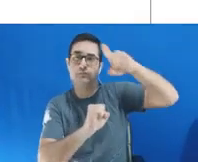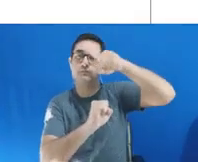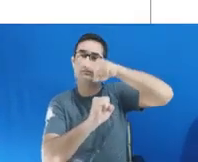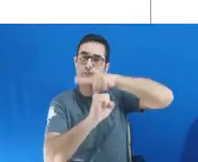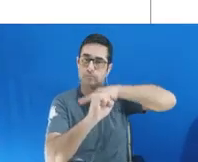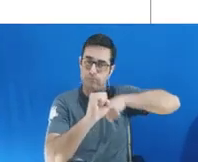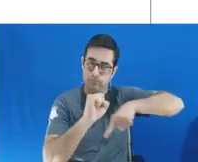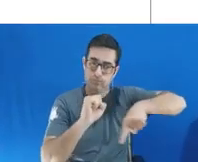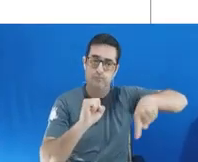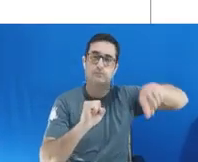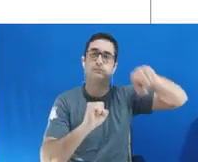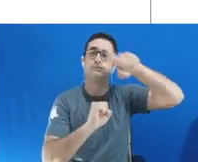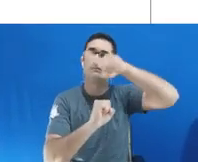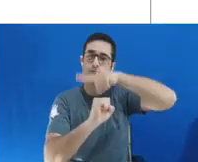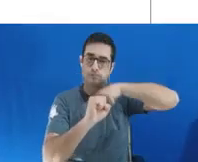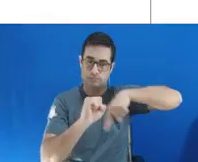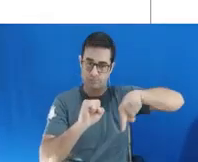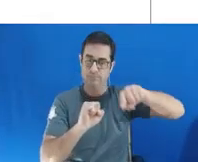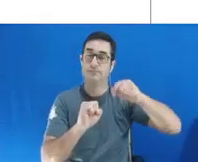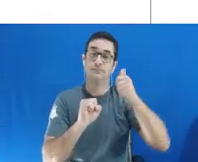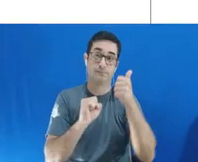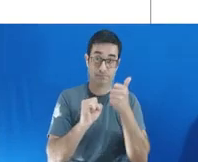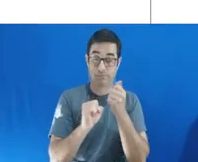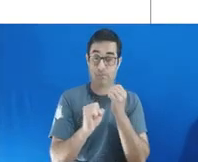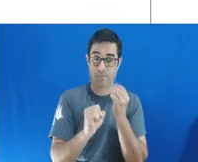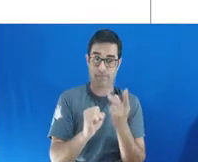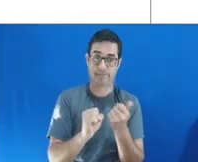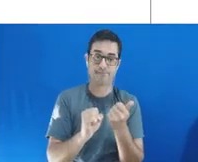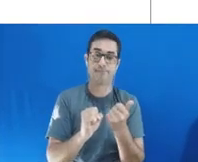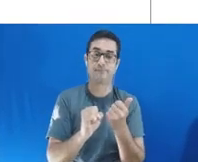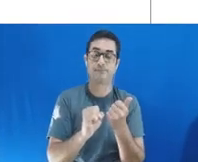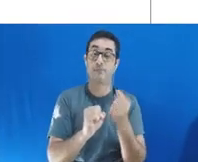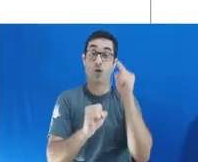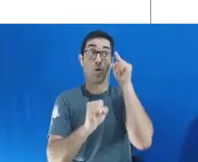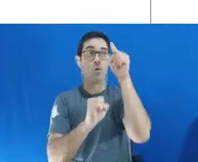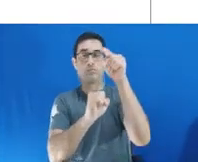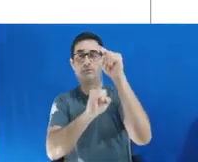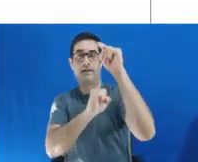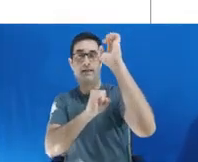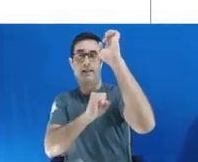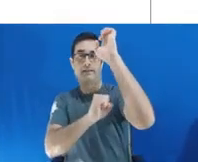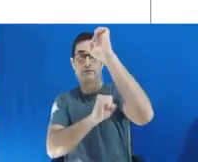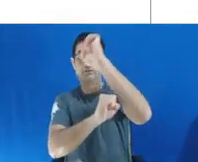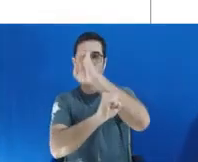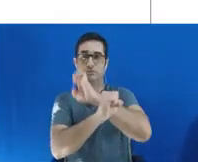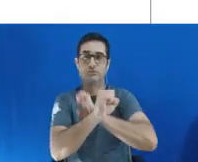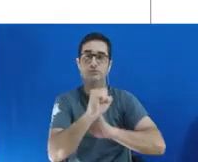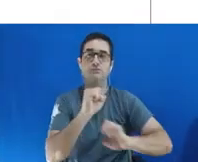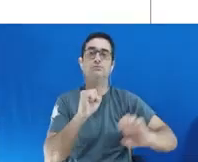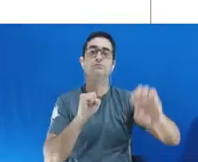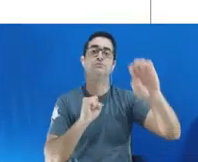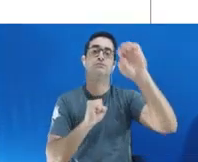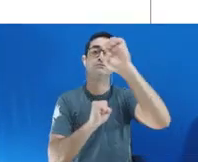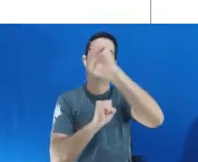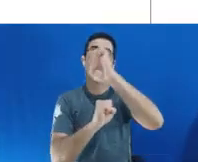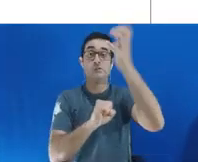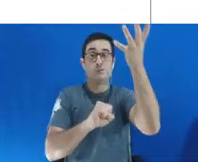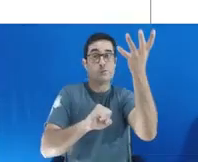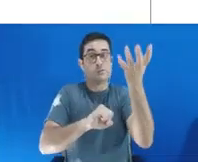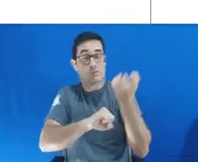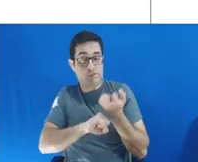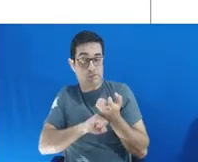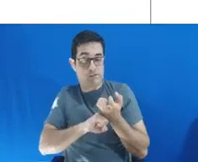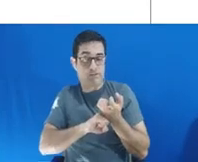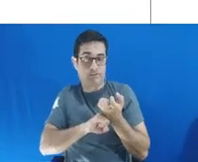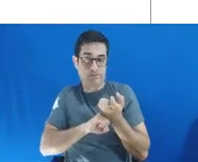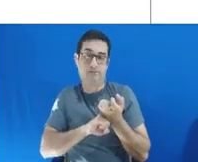circular, lembrando que ele não tem mais essas órbitas dessa forma, né? Então está aqui o único elétron e ele sente uma atração pelo núcleo.